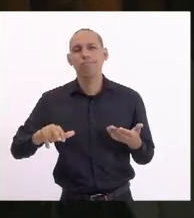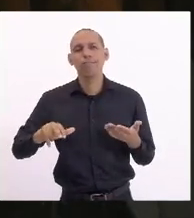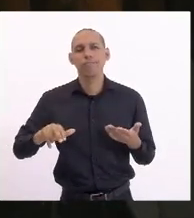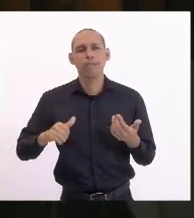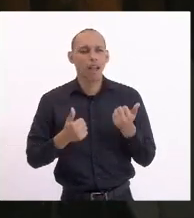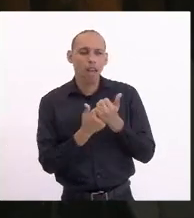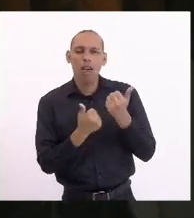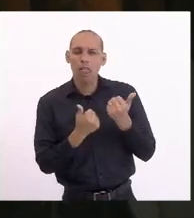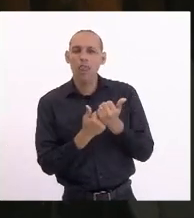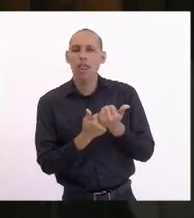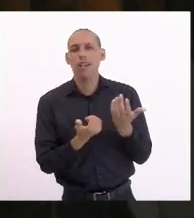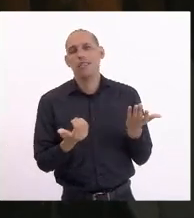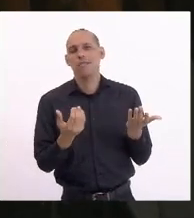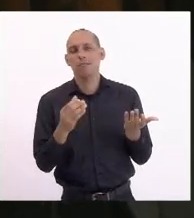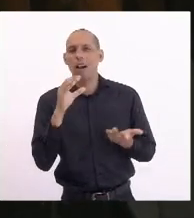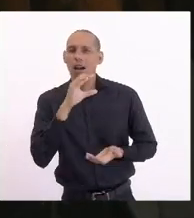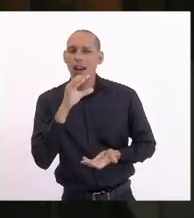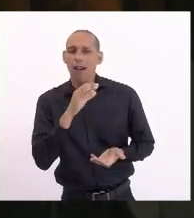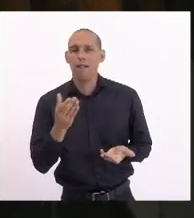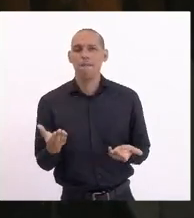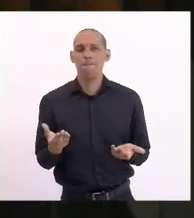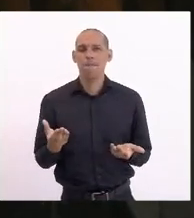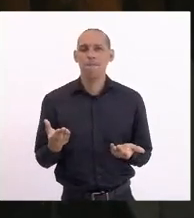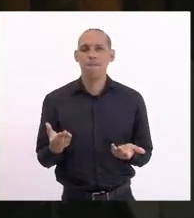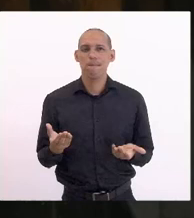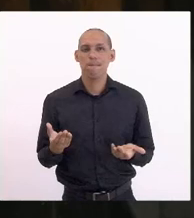auxílios emergenciais,